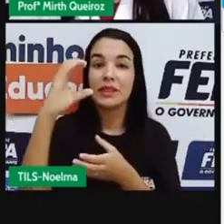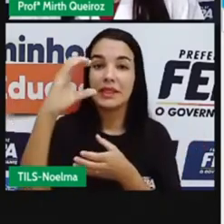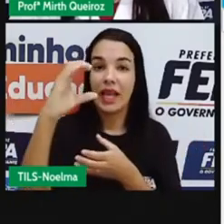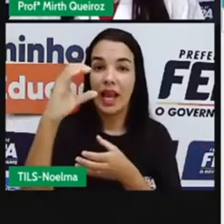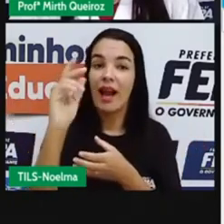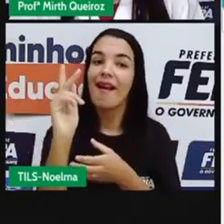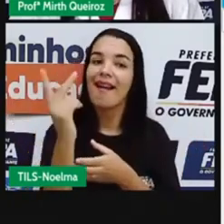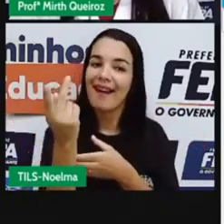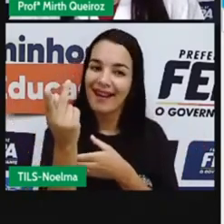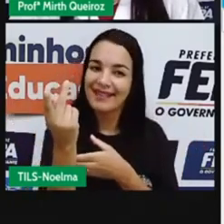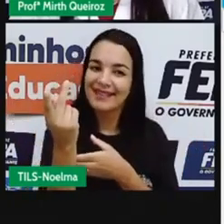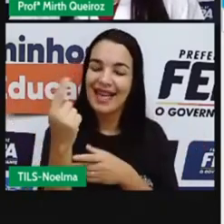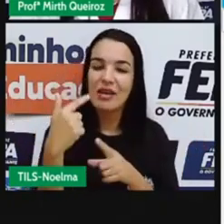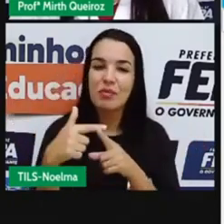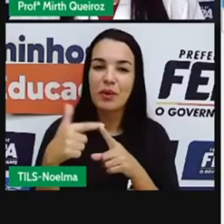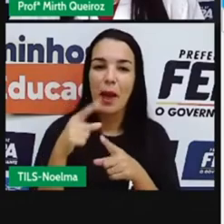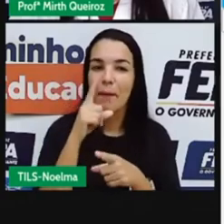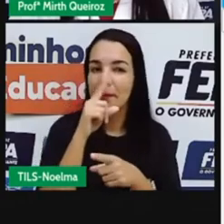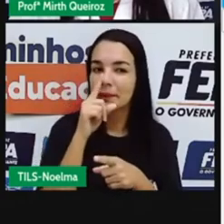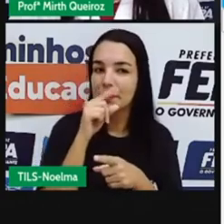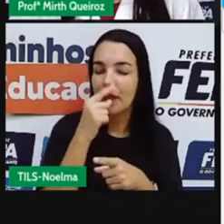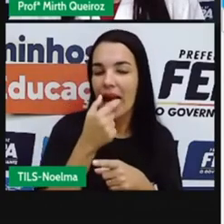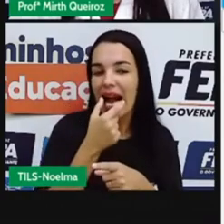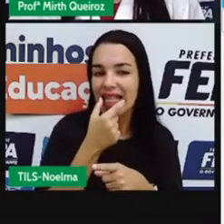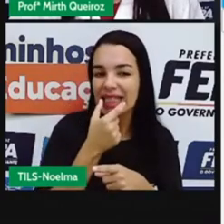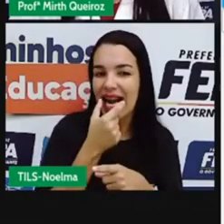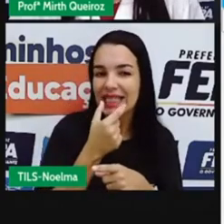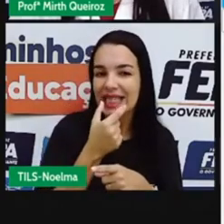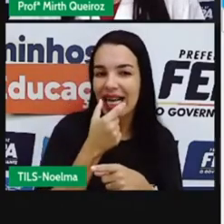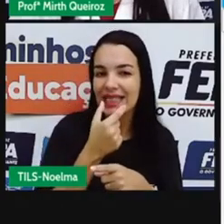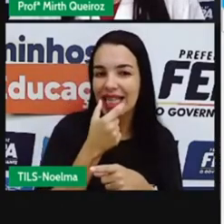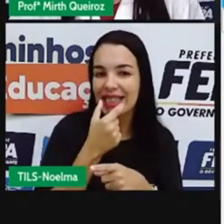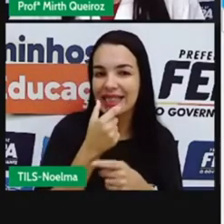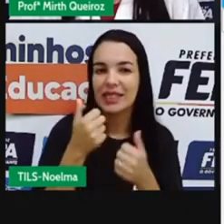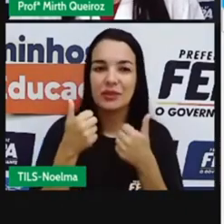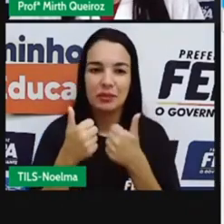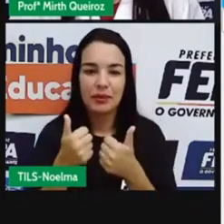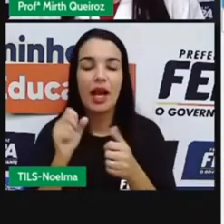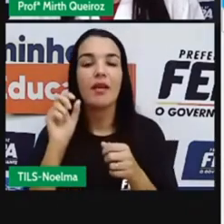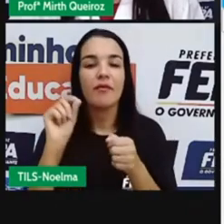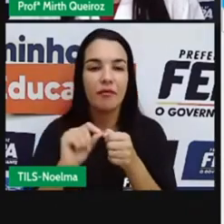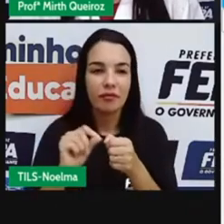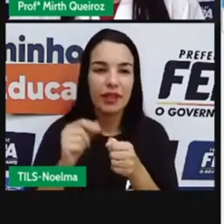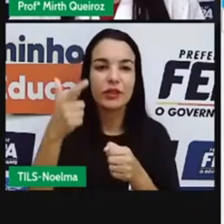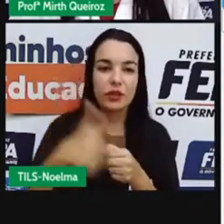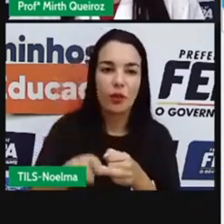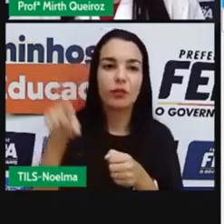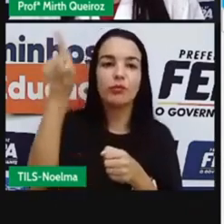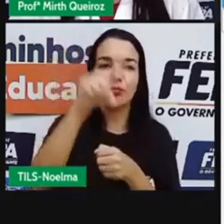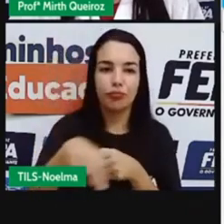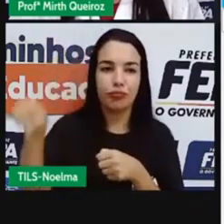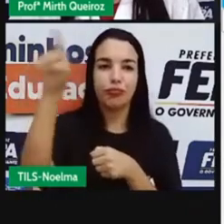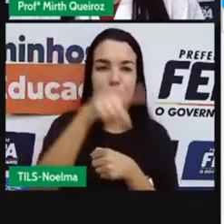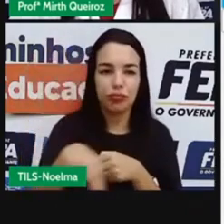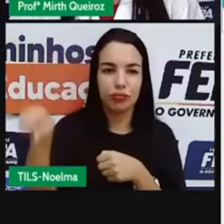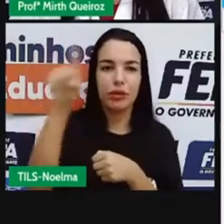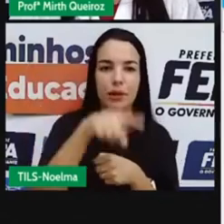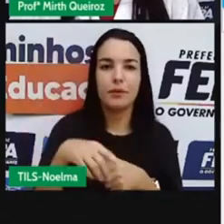o CH. E aí vocês podem girar novamente, ó.